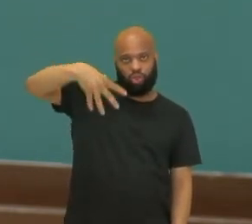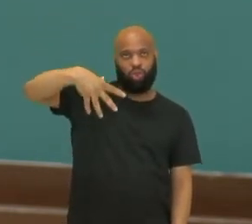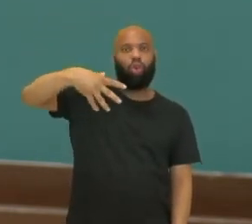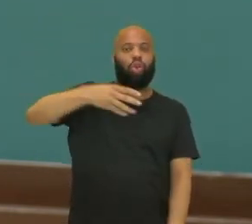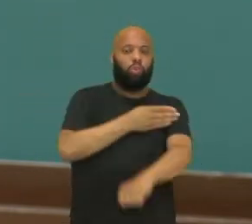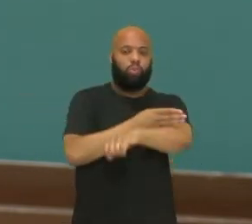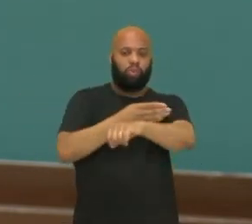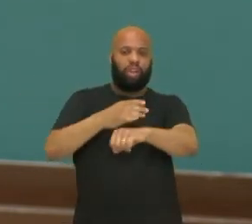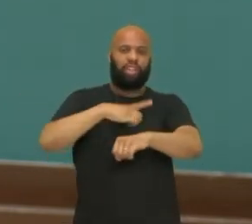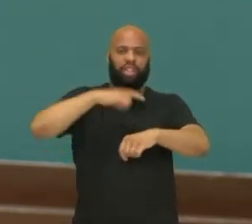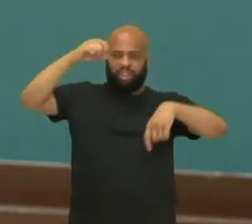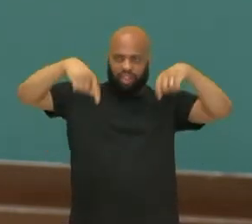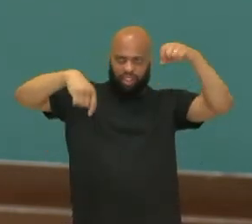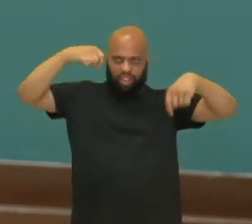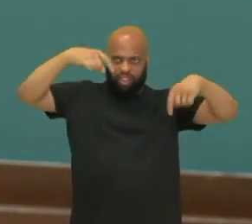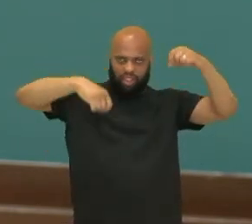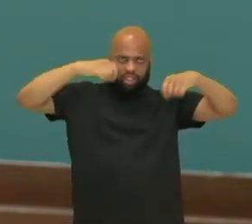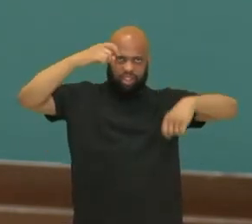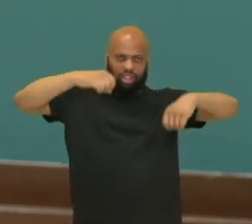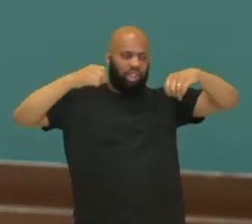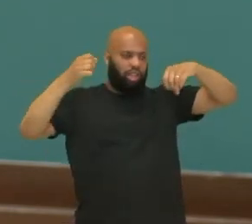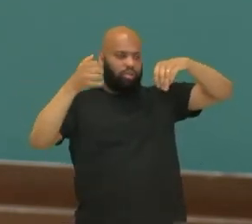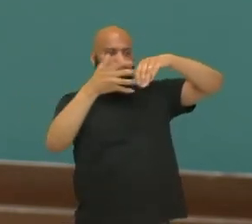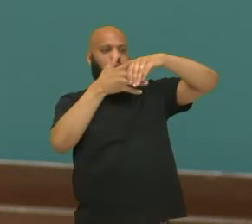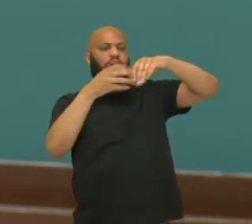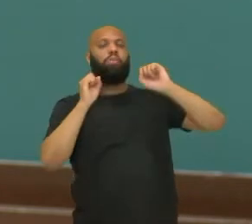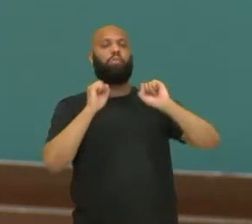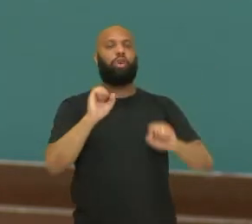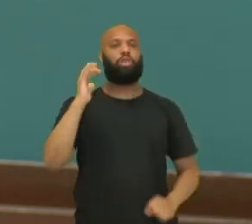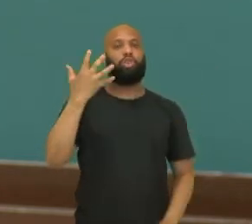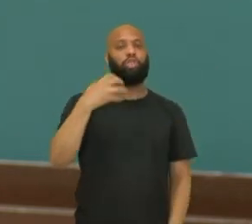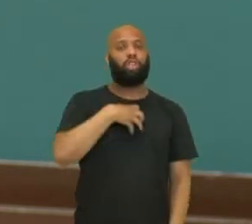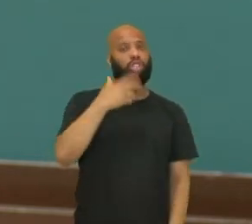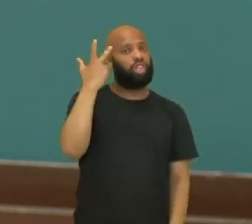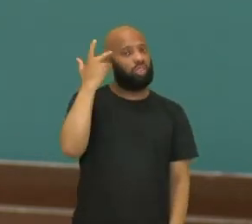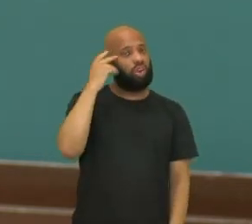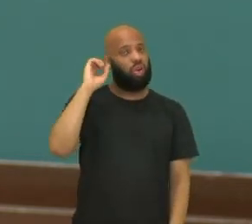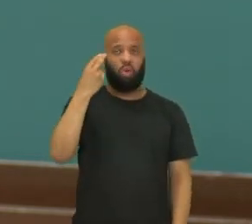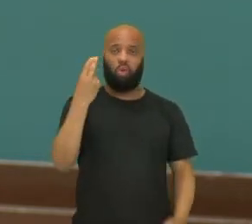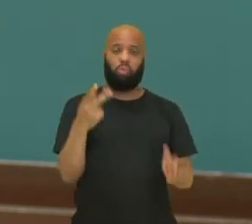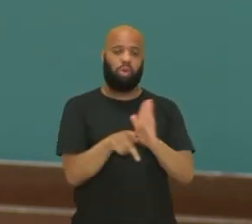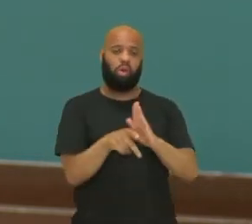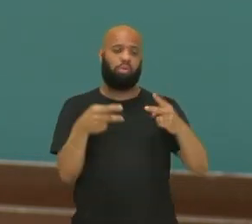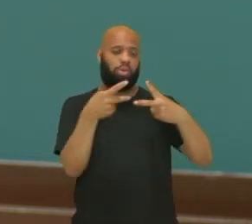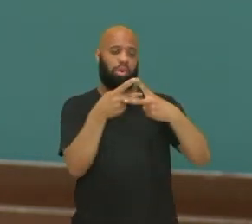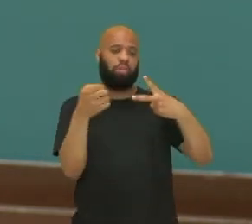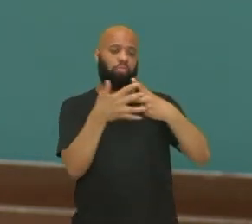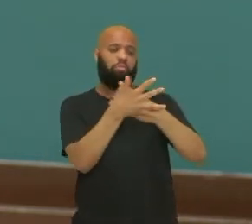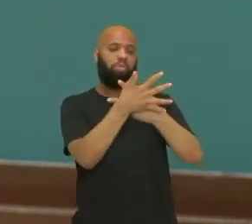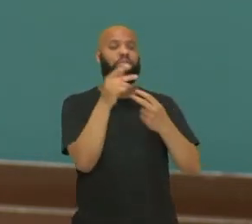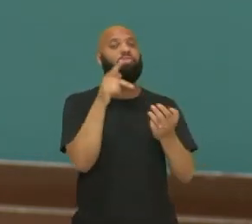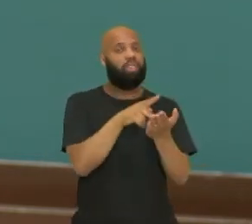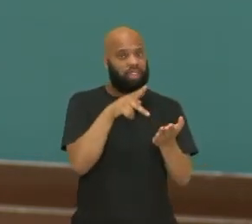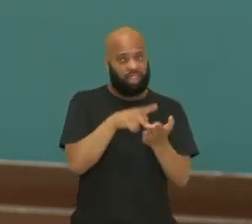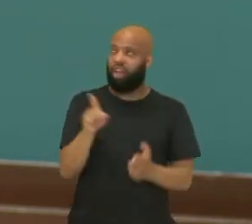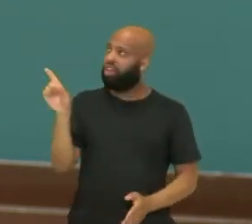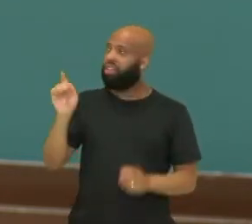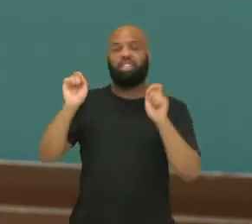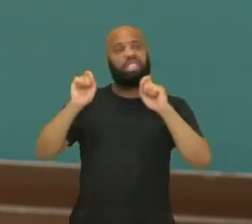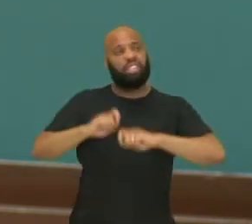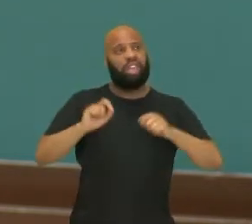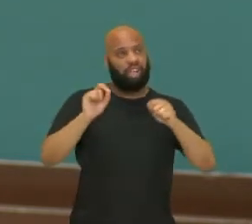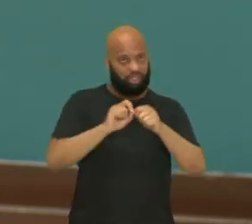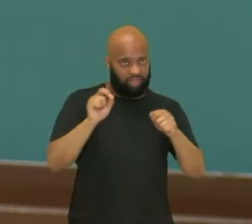água presentes no ar e podem ocorrer naturalmente, pode ser produzido artificialmente. Pessoal, isso aqui é verdade? Dá para